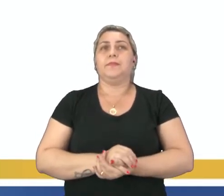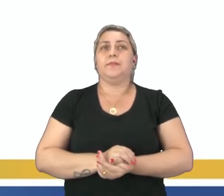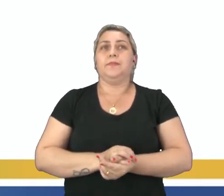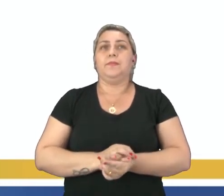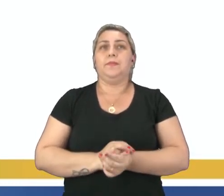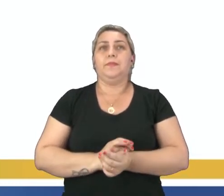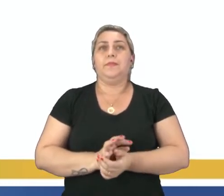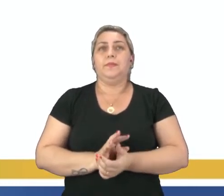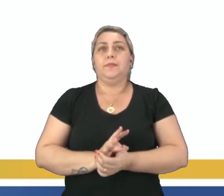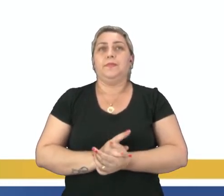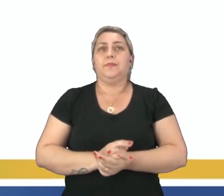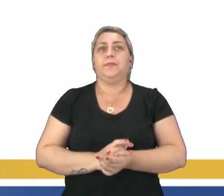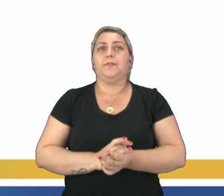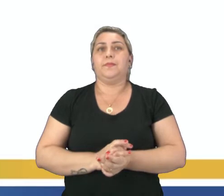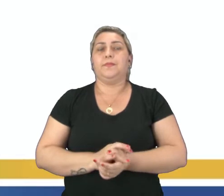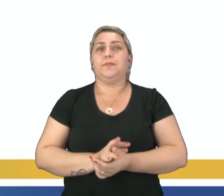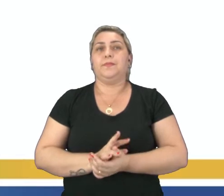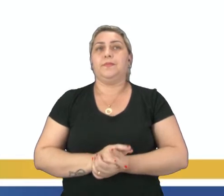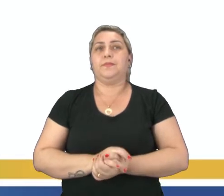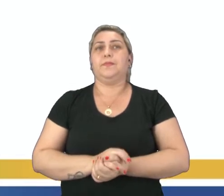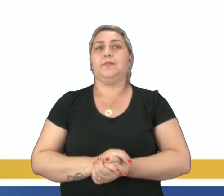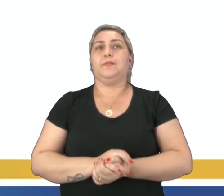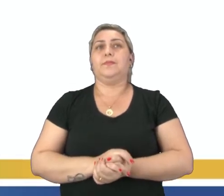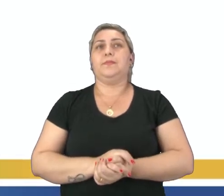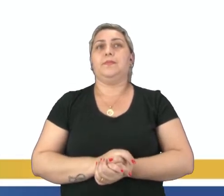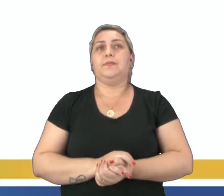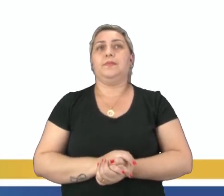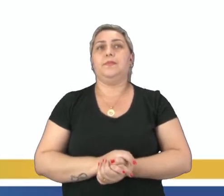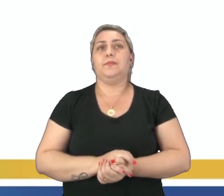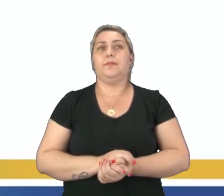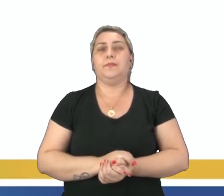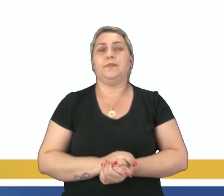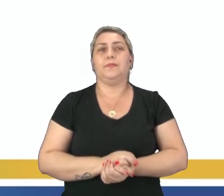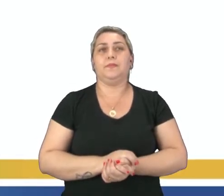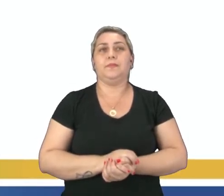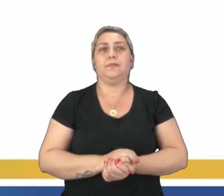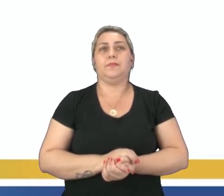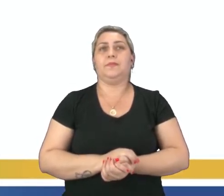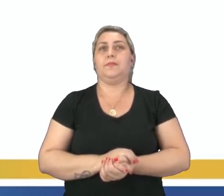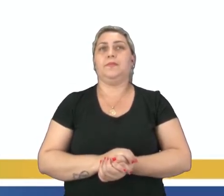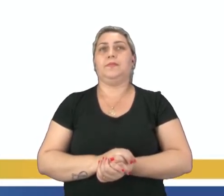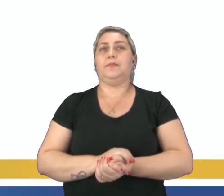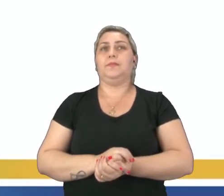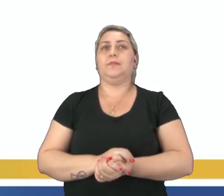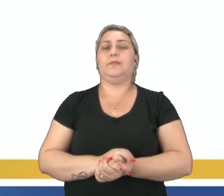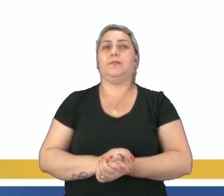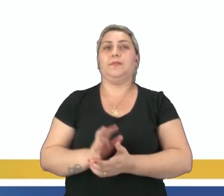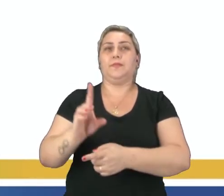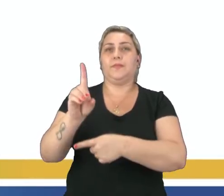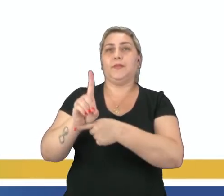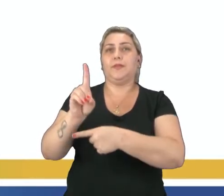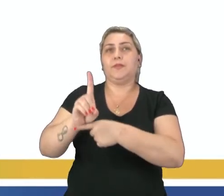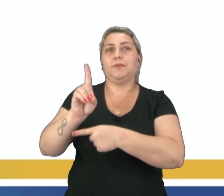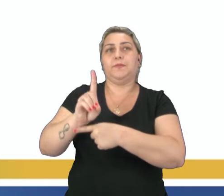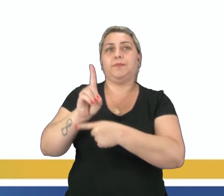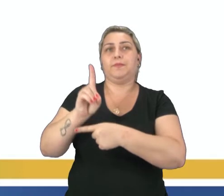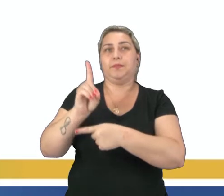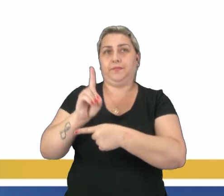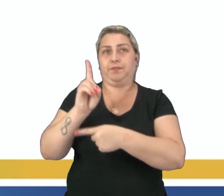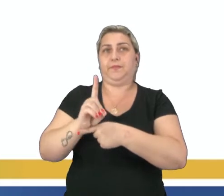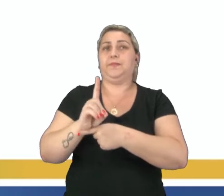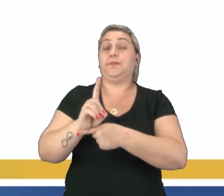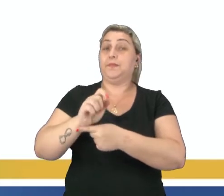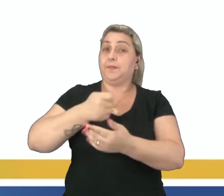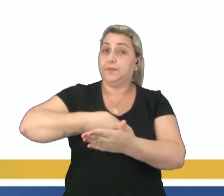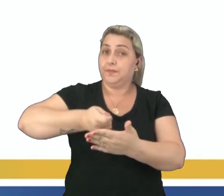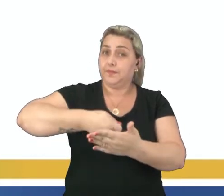nossos hormônios. E aí na letra C falava assim: os neurotransmissores irão se ligar na membrana da célula vizinha, chamada